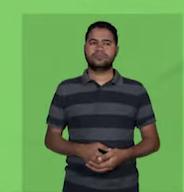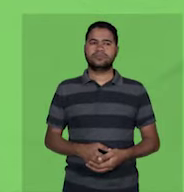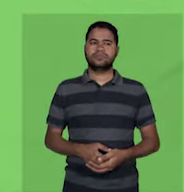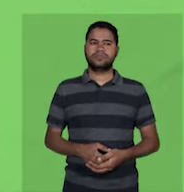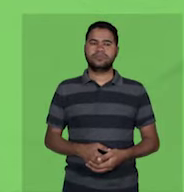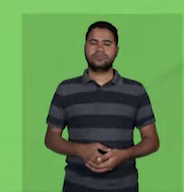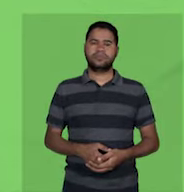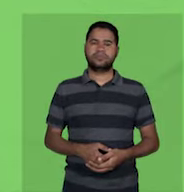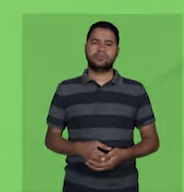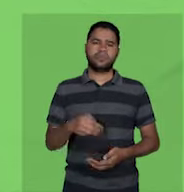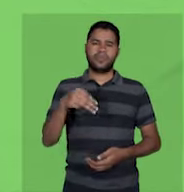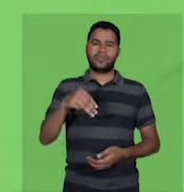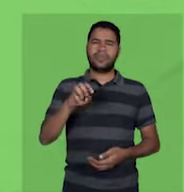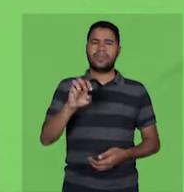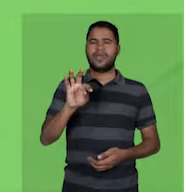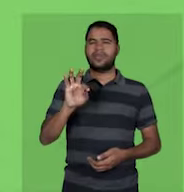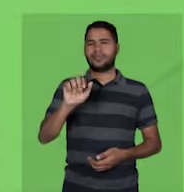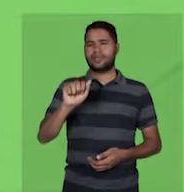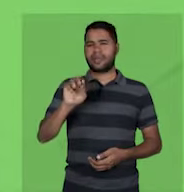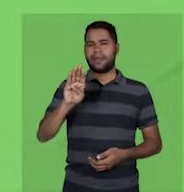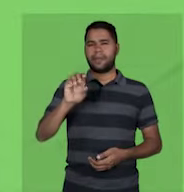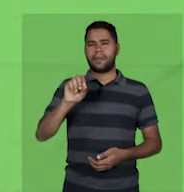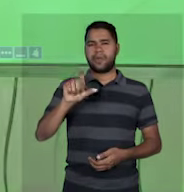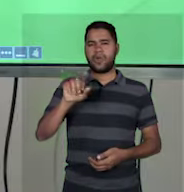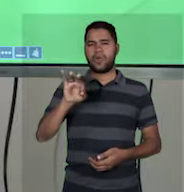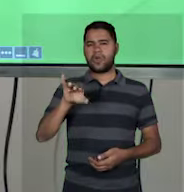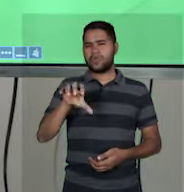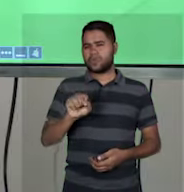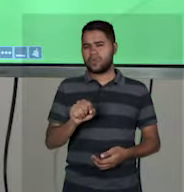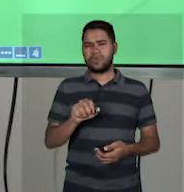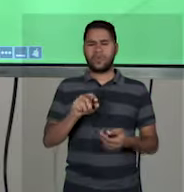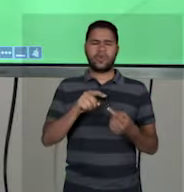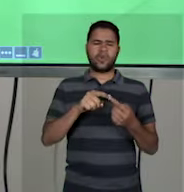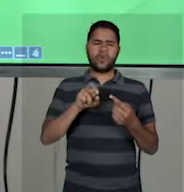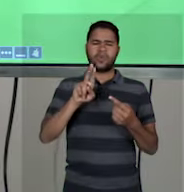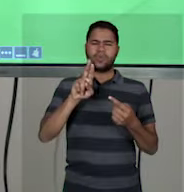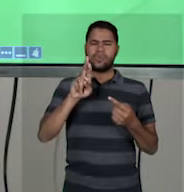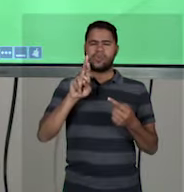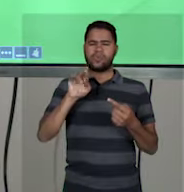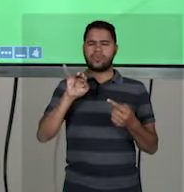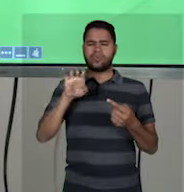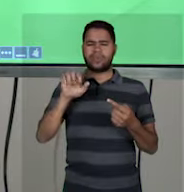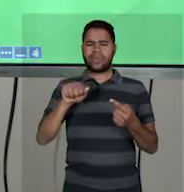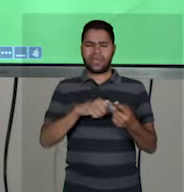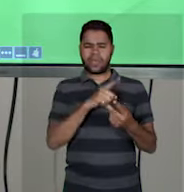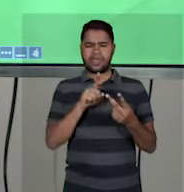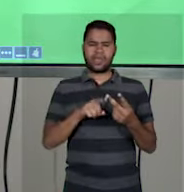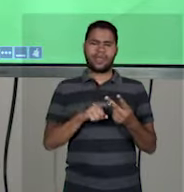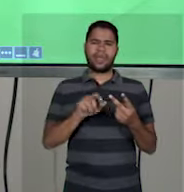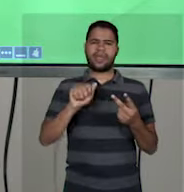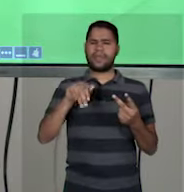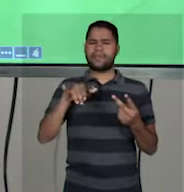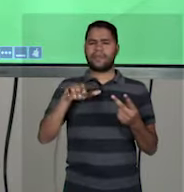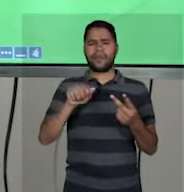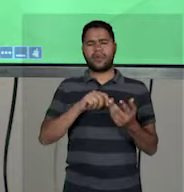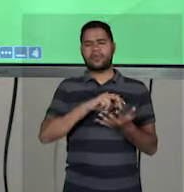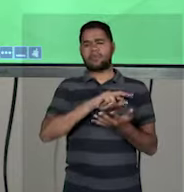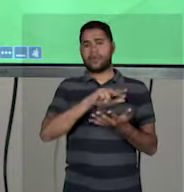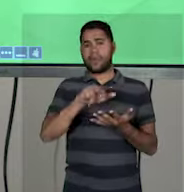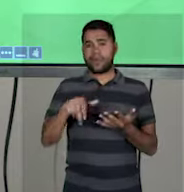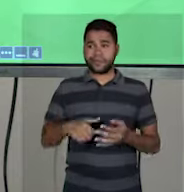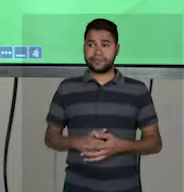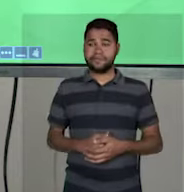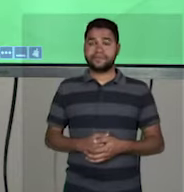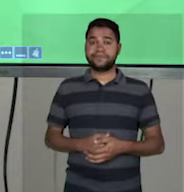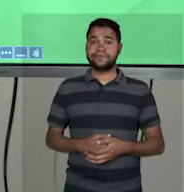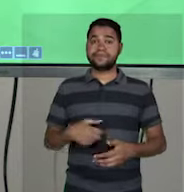os metabólitos, né, que a gente não precisa, ureia, amônia e por aí vai. Então, o